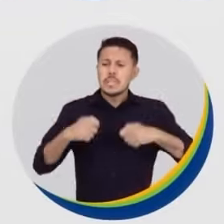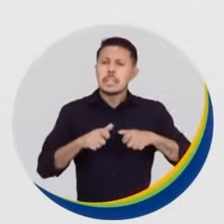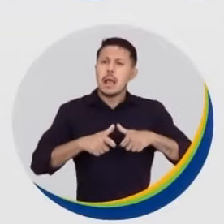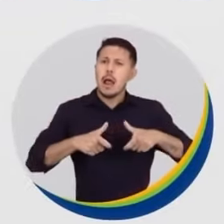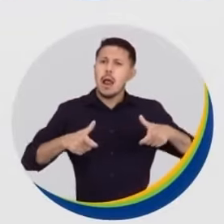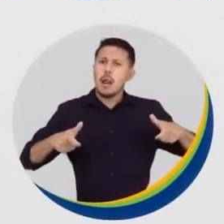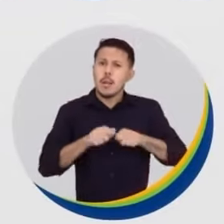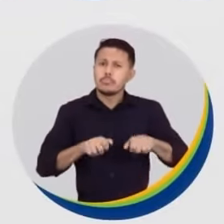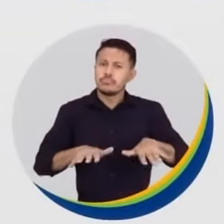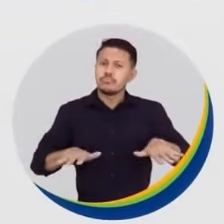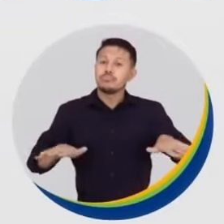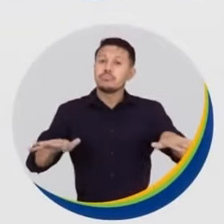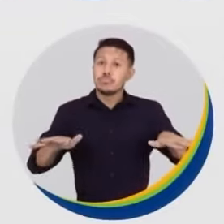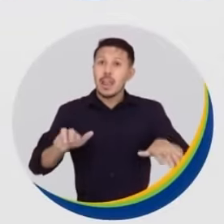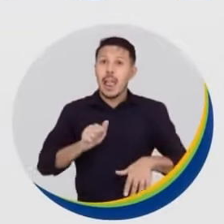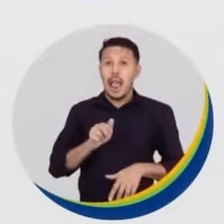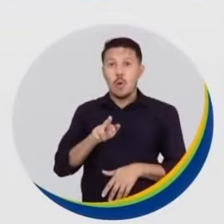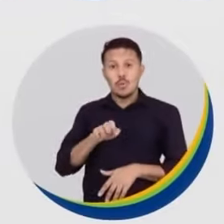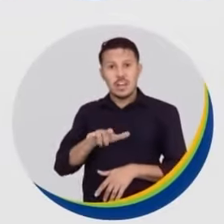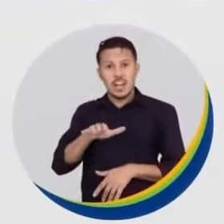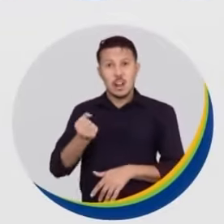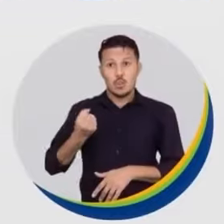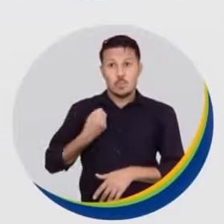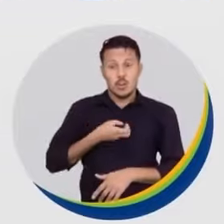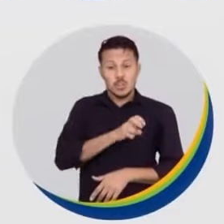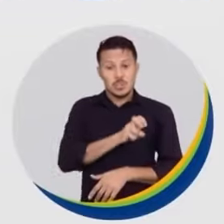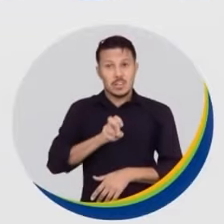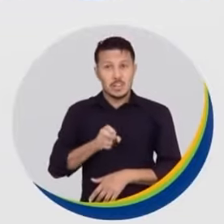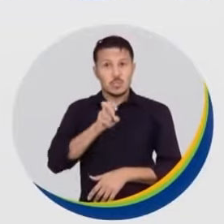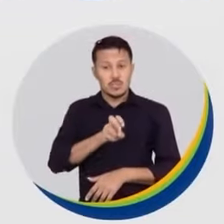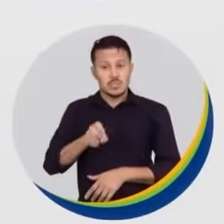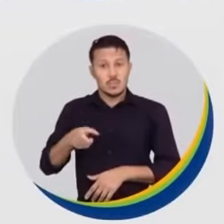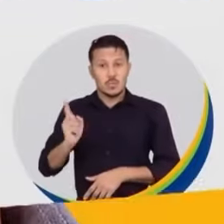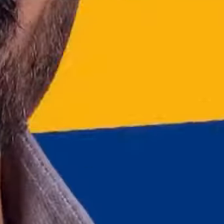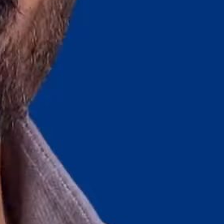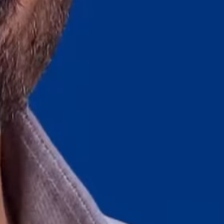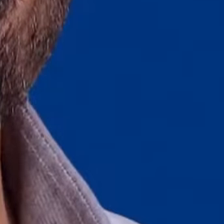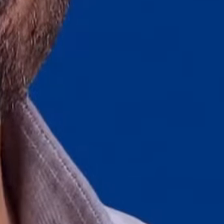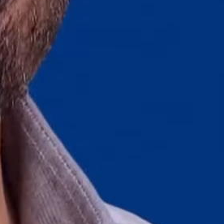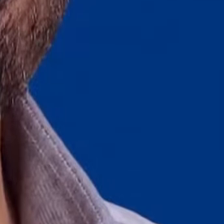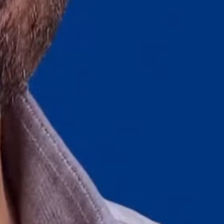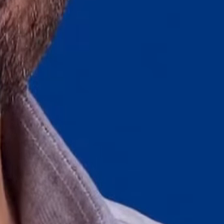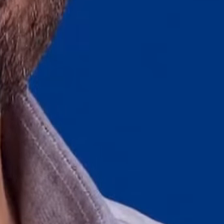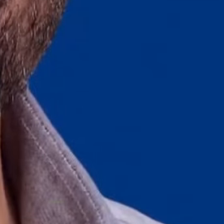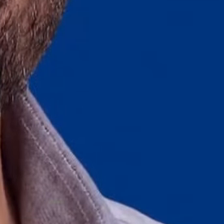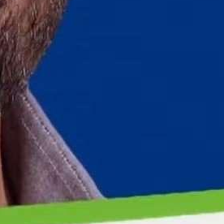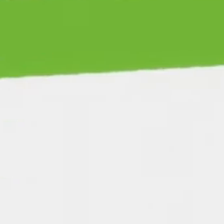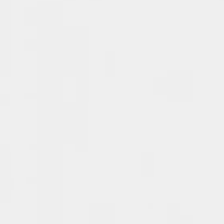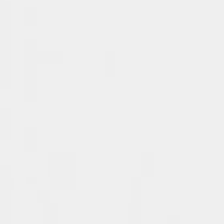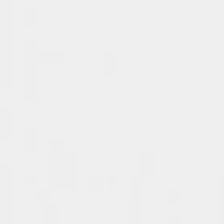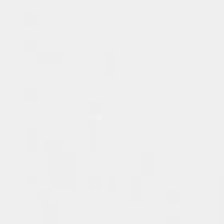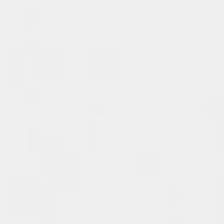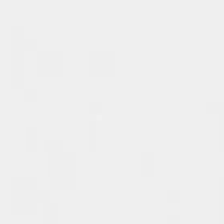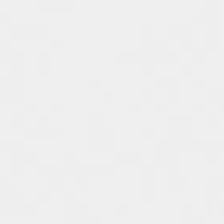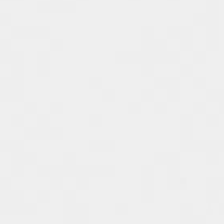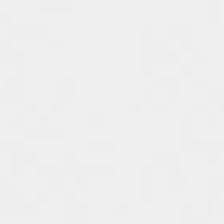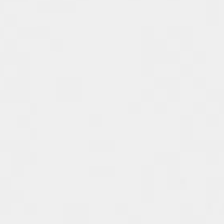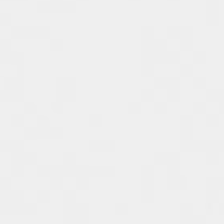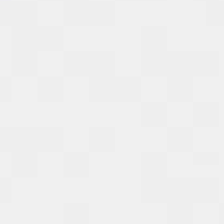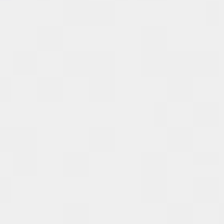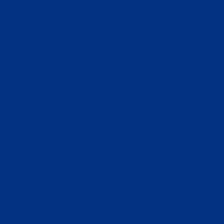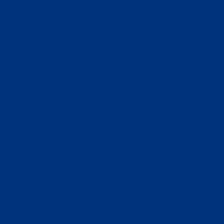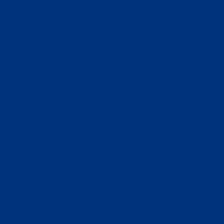liberdade e outono Sela Madureira. A Aurélio Nomura 55, 55-1, com Ricardo Nunes. Vote PSD